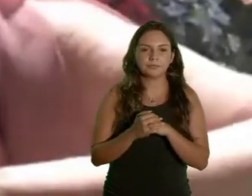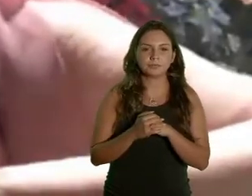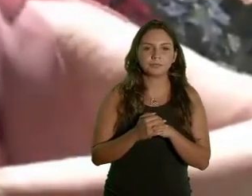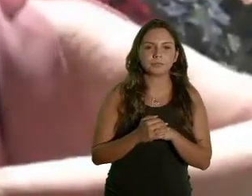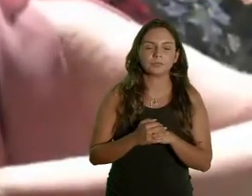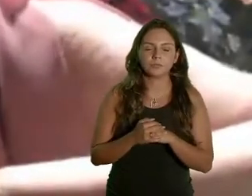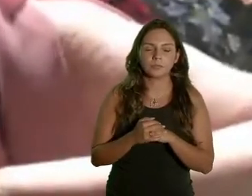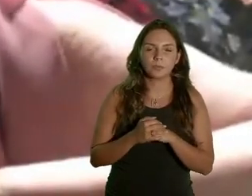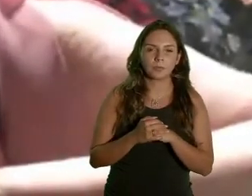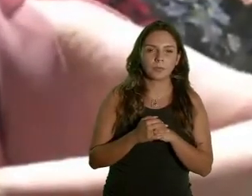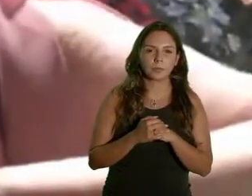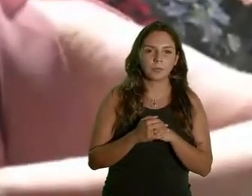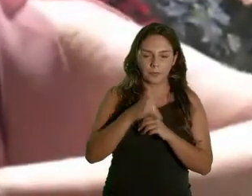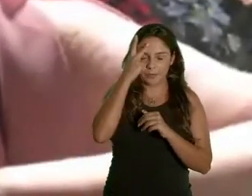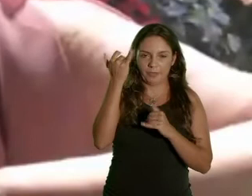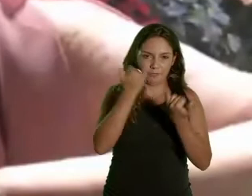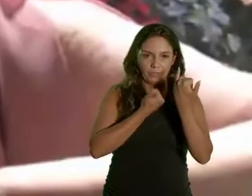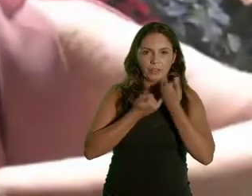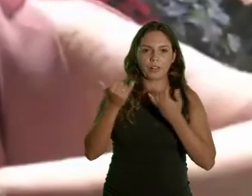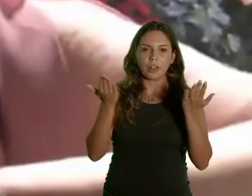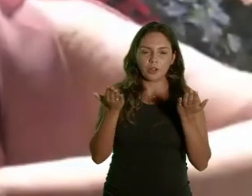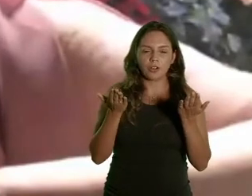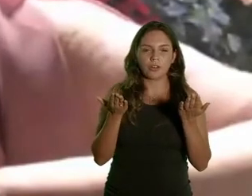usava. Então, eles falavam assim, agora...